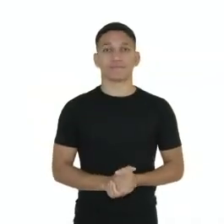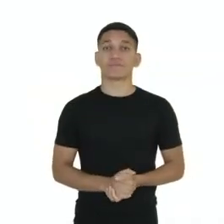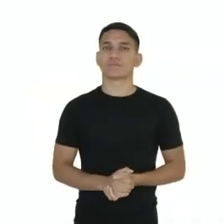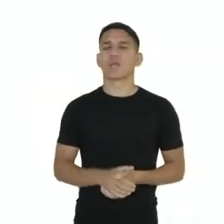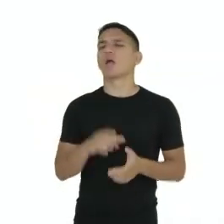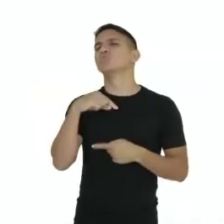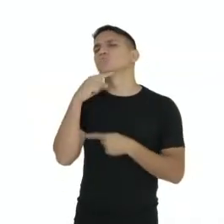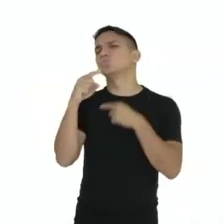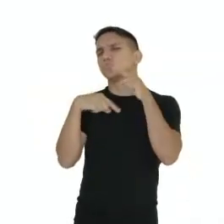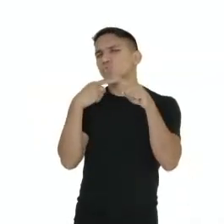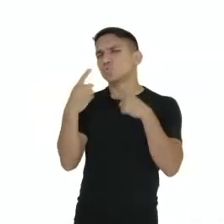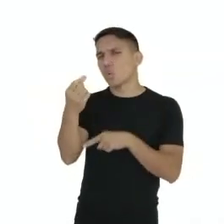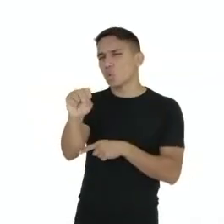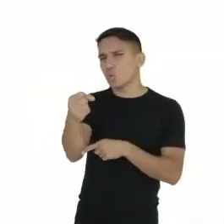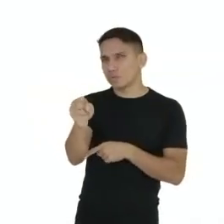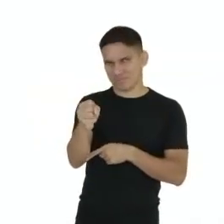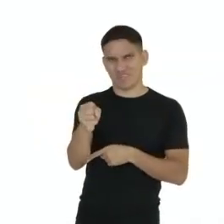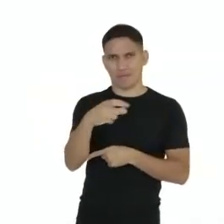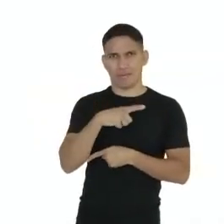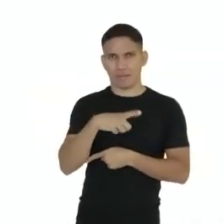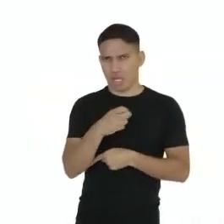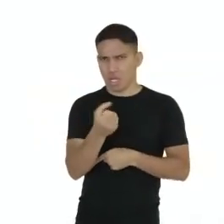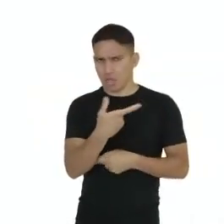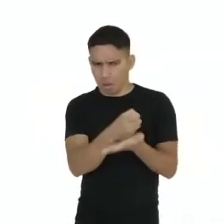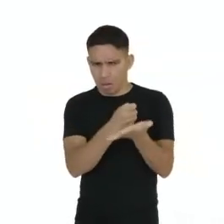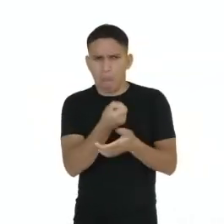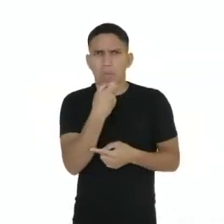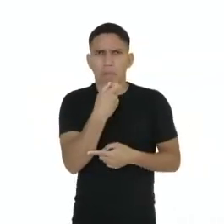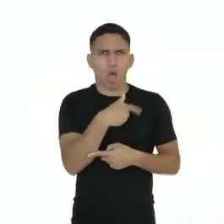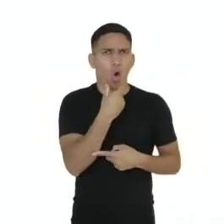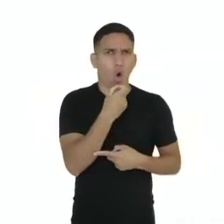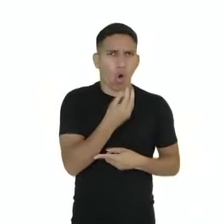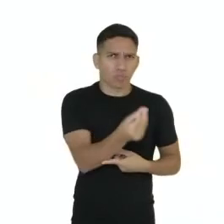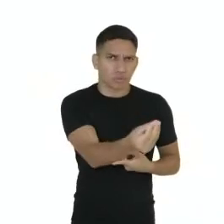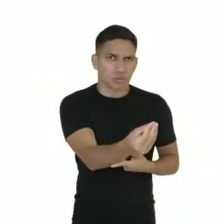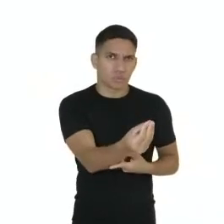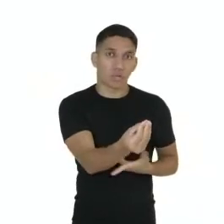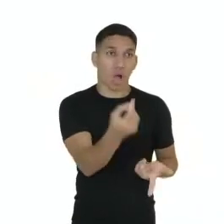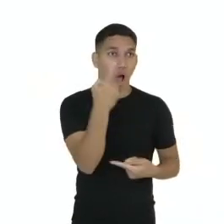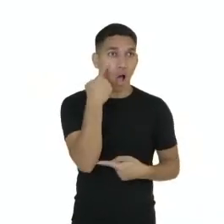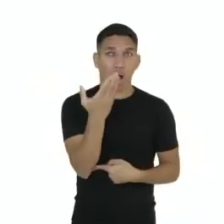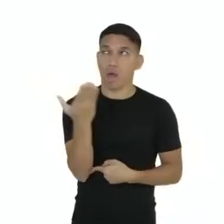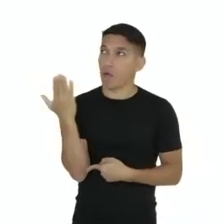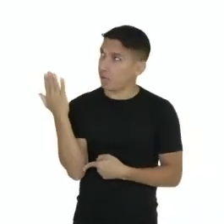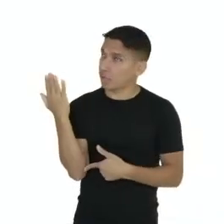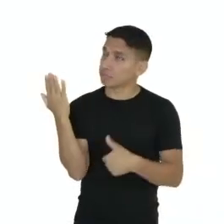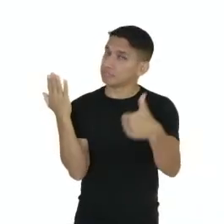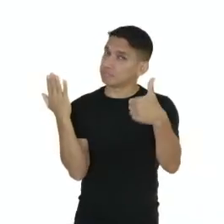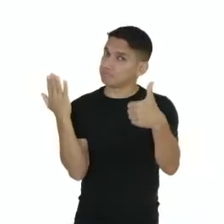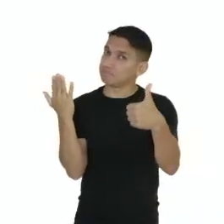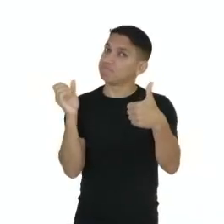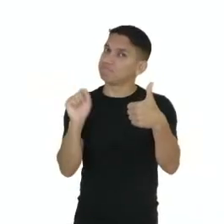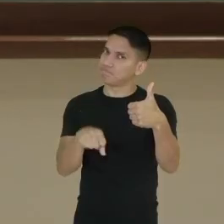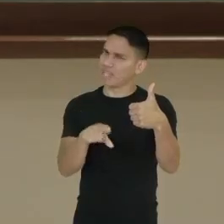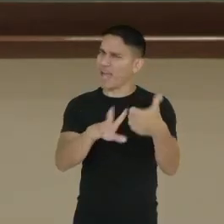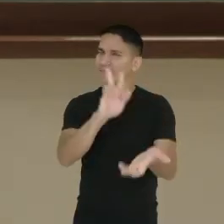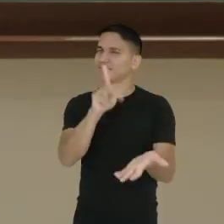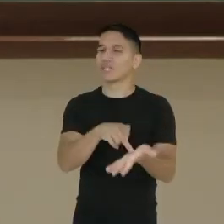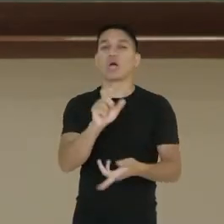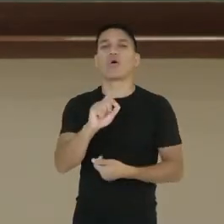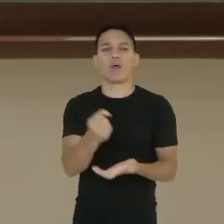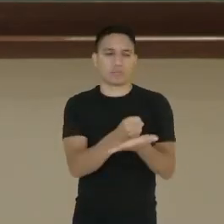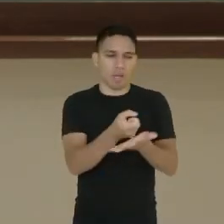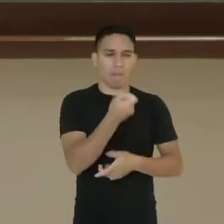Dúvida 8. Existe anticoncepcional masculino? Olha aqui o sinal de positivo. Na verdade, as